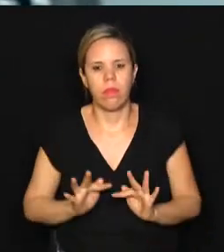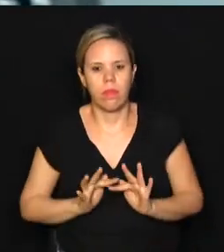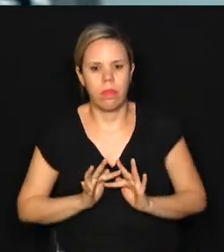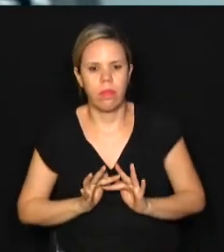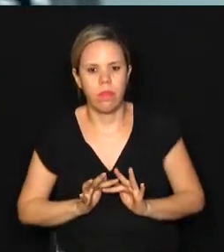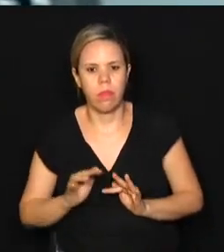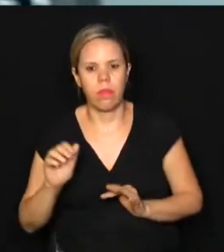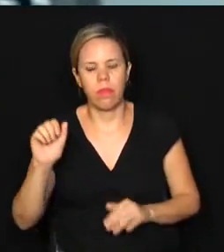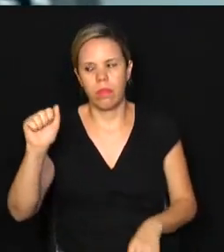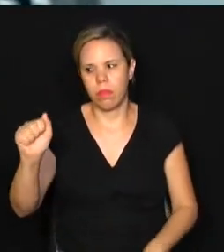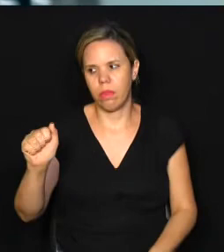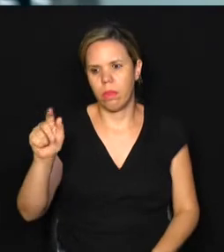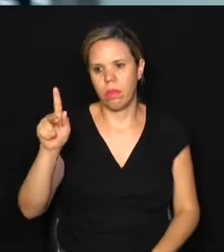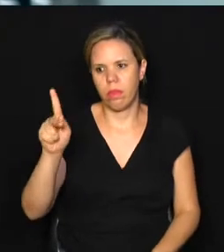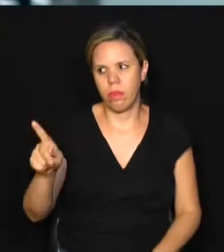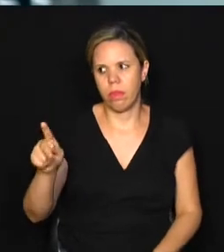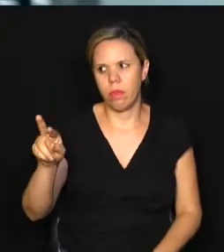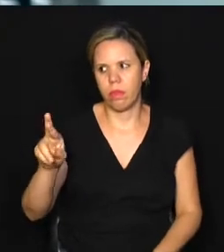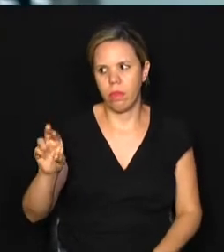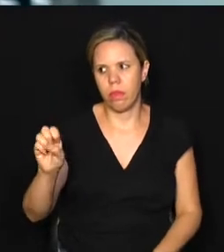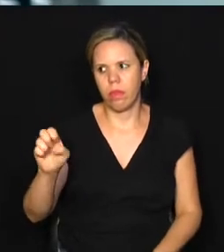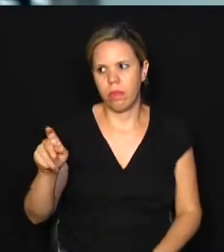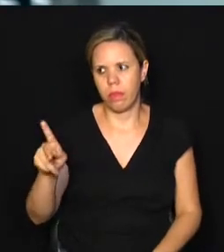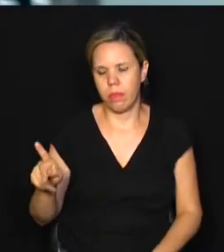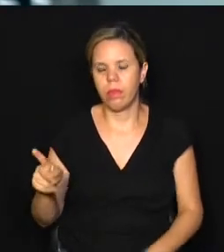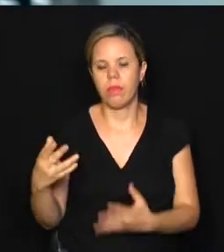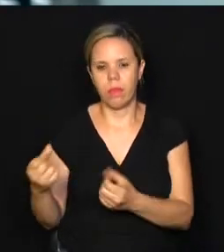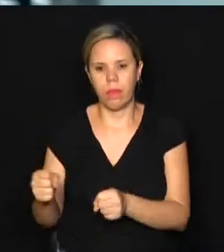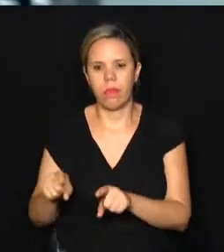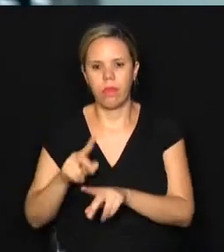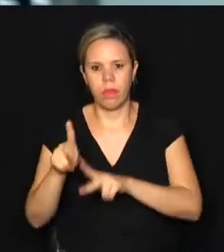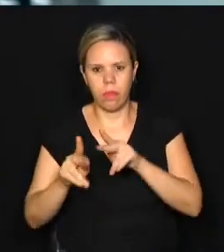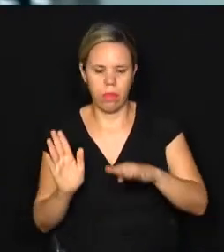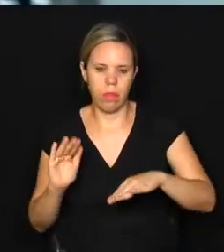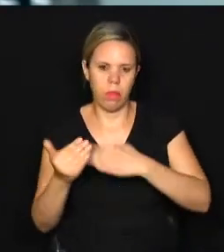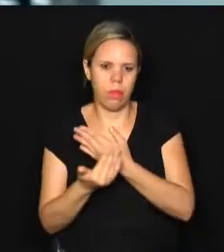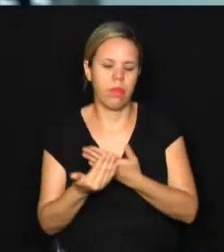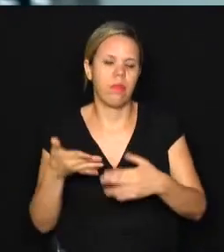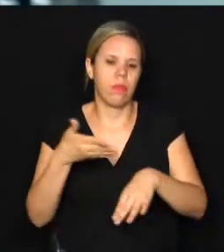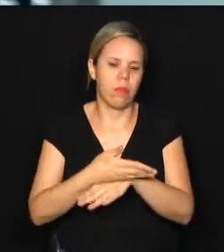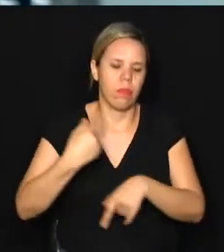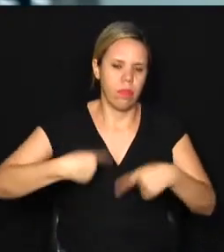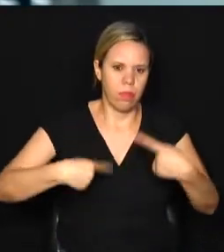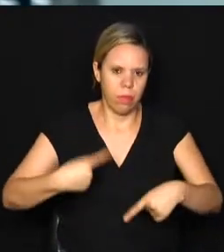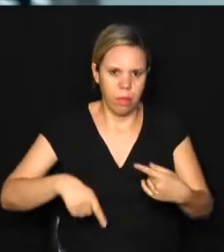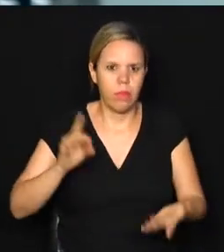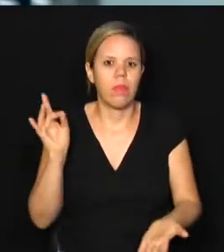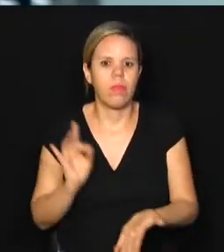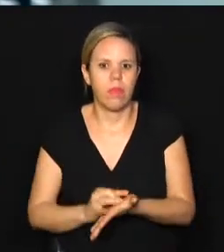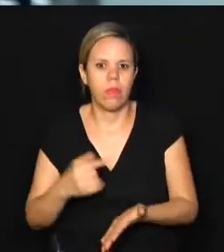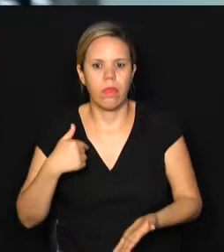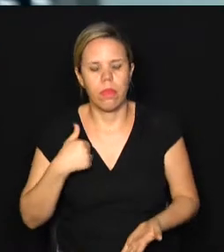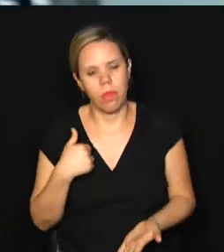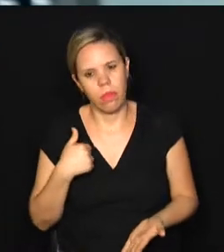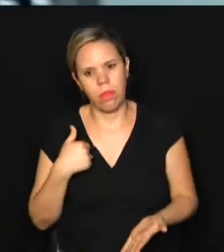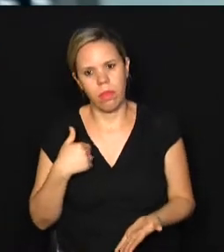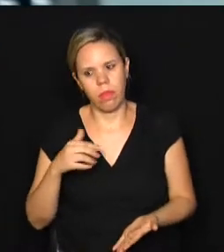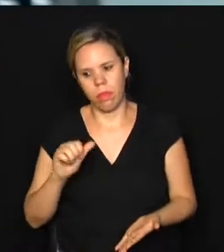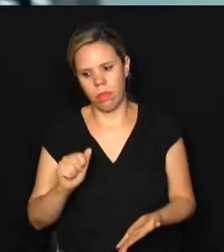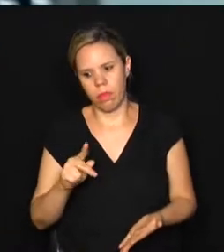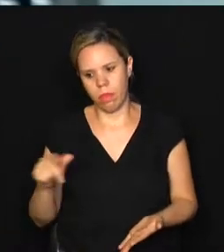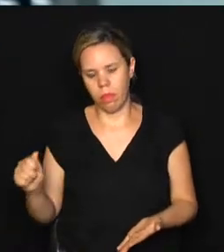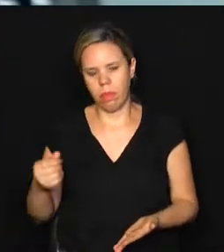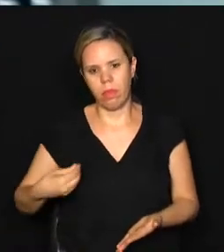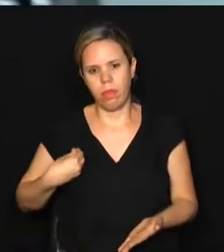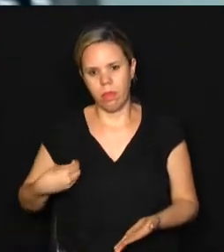Proesp aderiu e trouxe a população de fato para dentro dessa discussão, porque eu e a APAVIVA e o